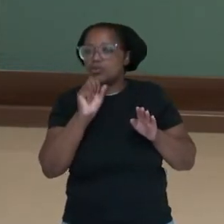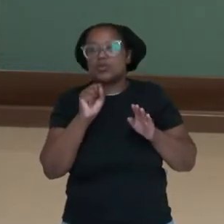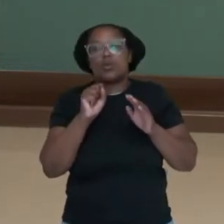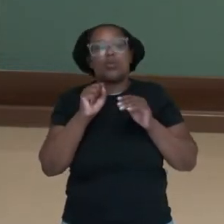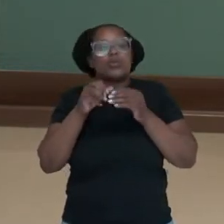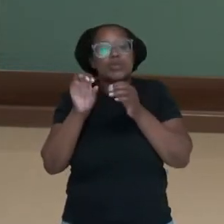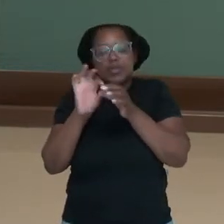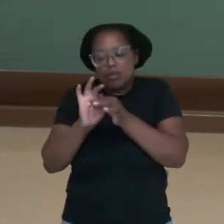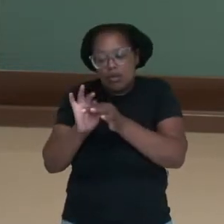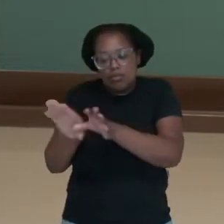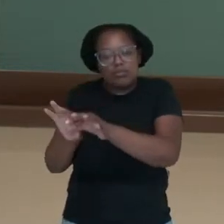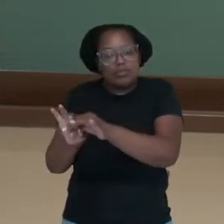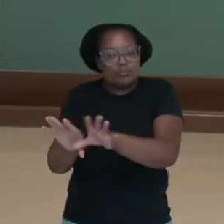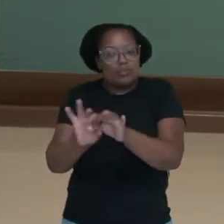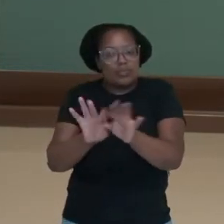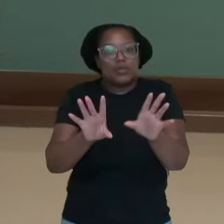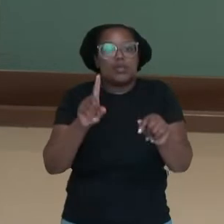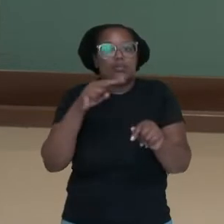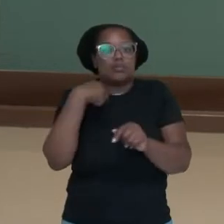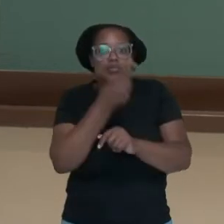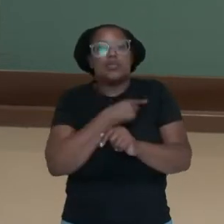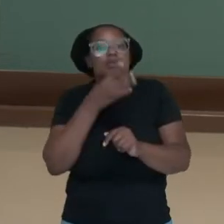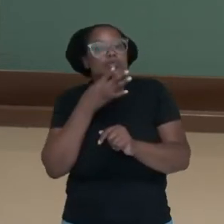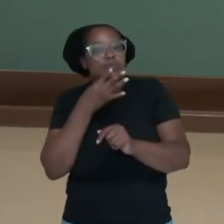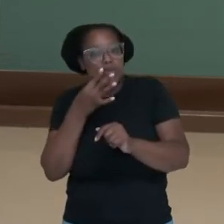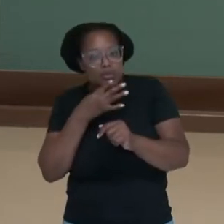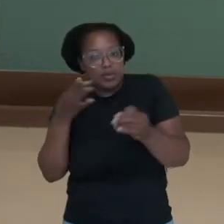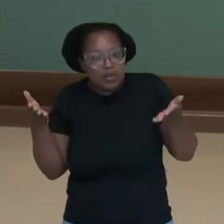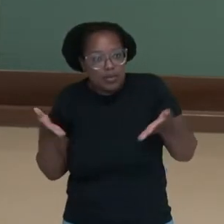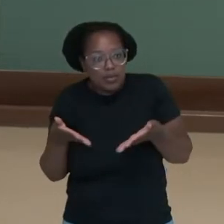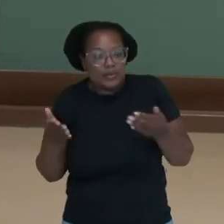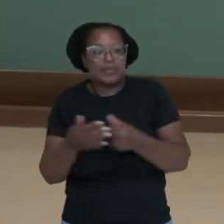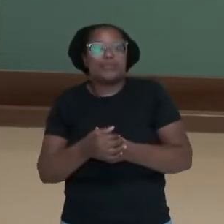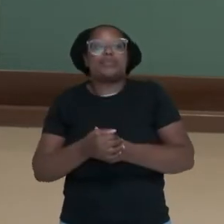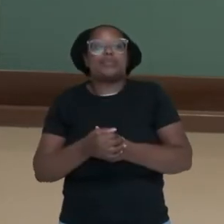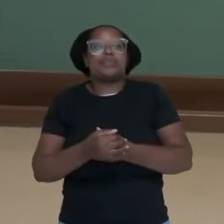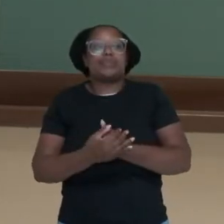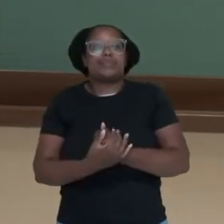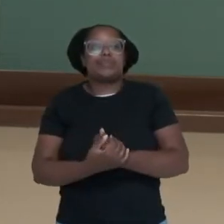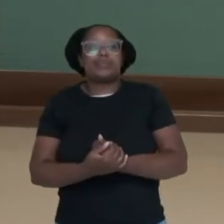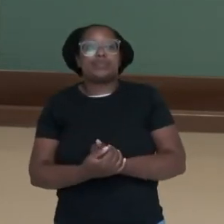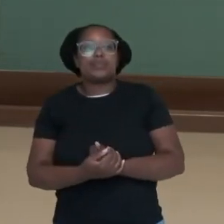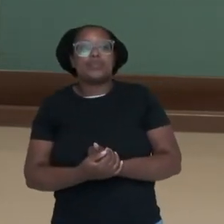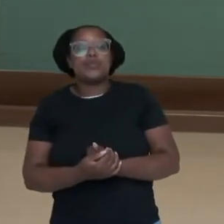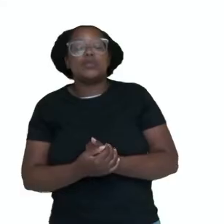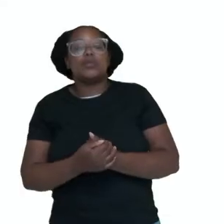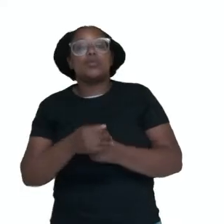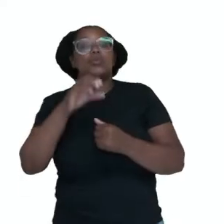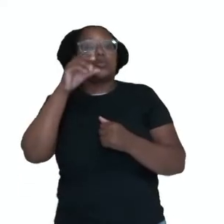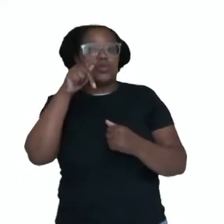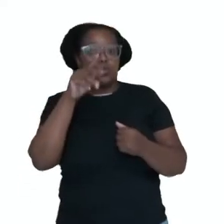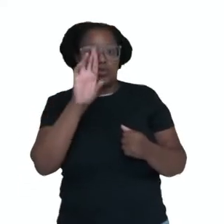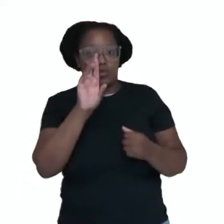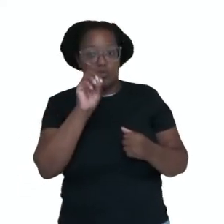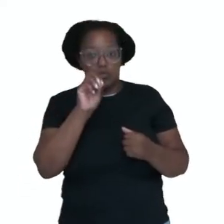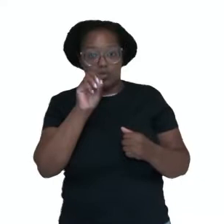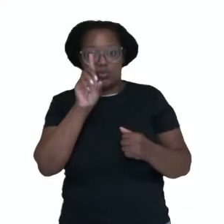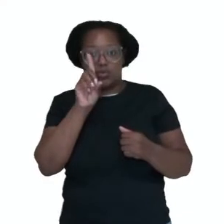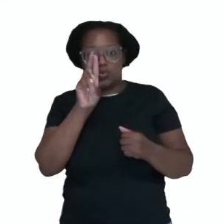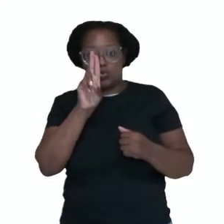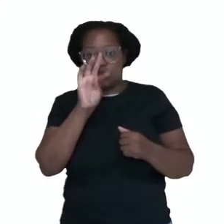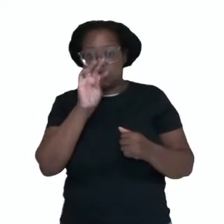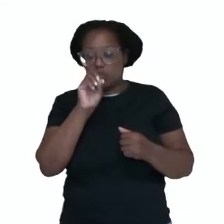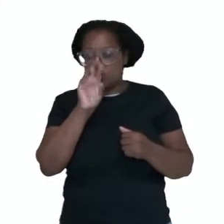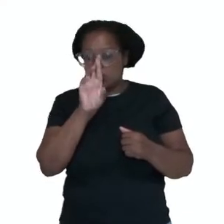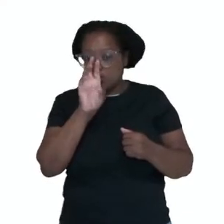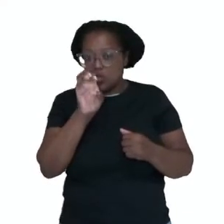de interações que nós vamos conhecer a partir de agora. Então, os produtores são seres vivos